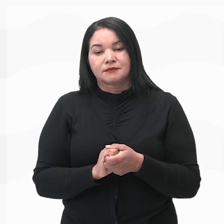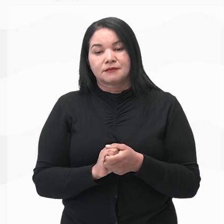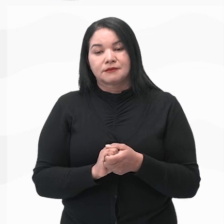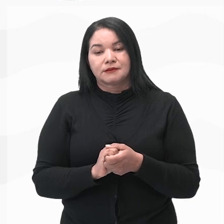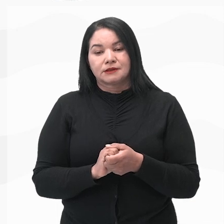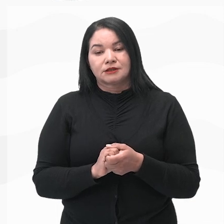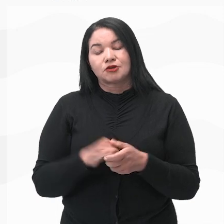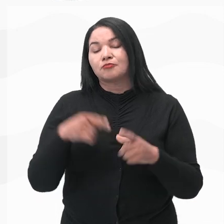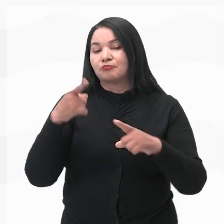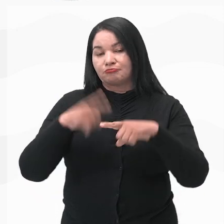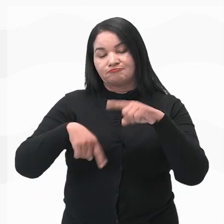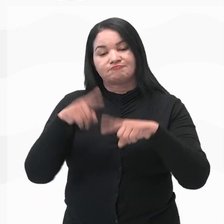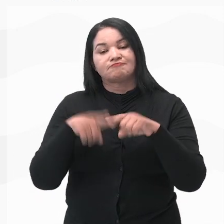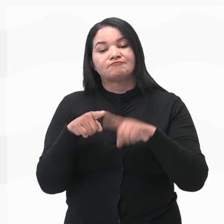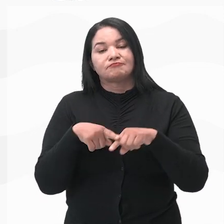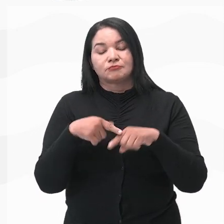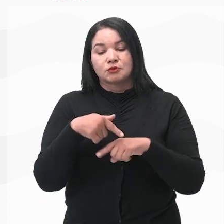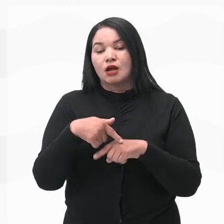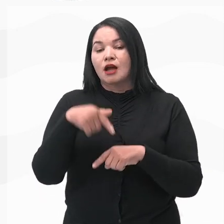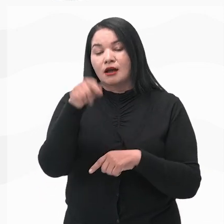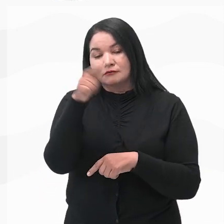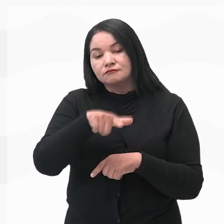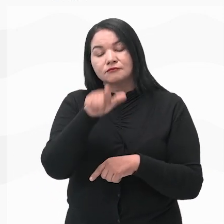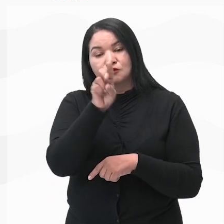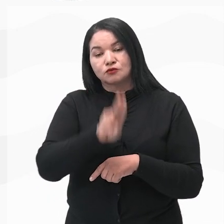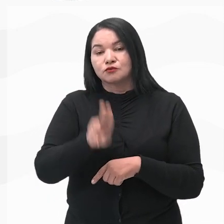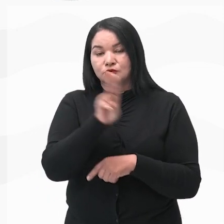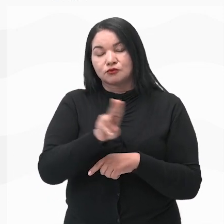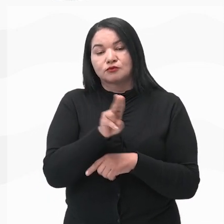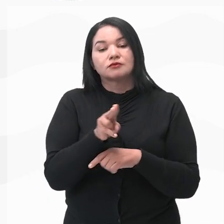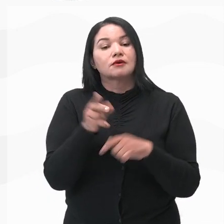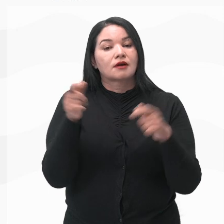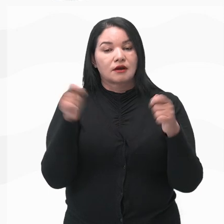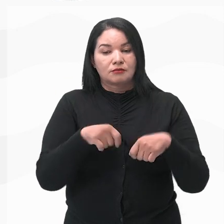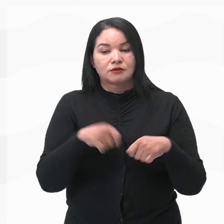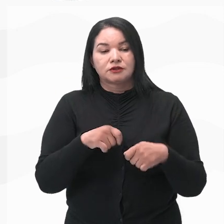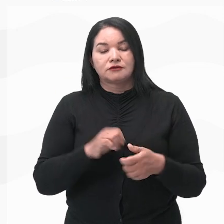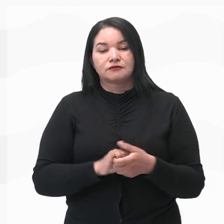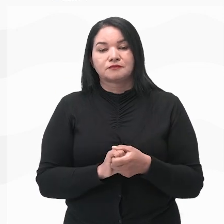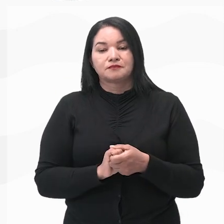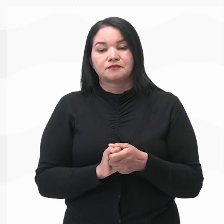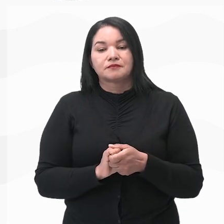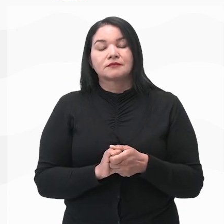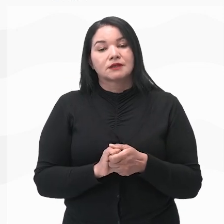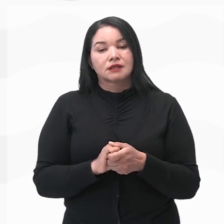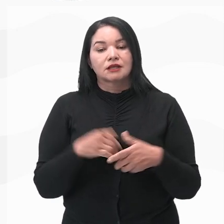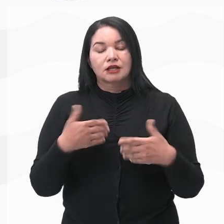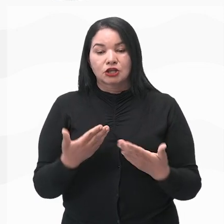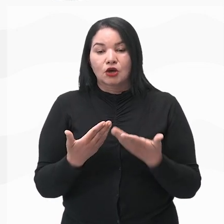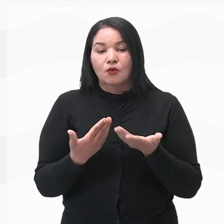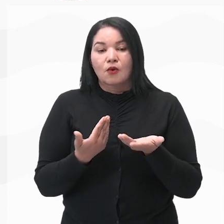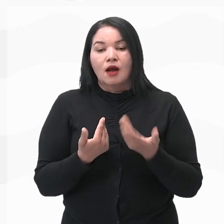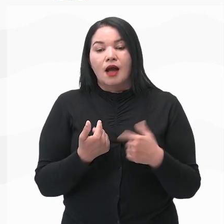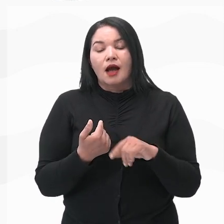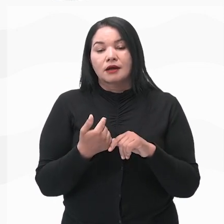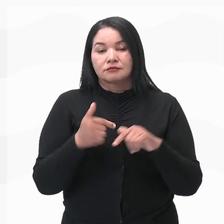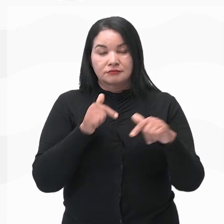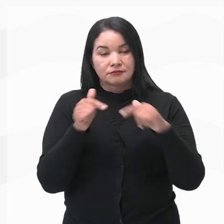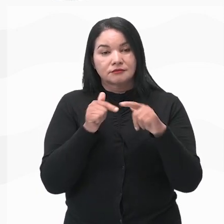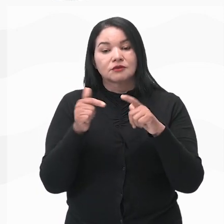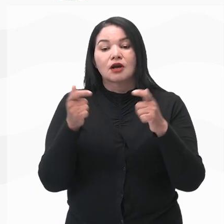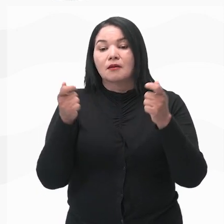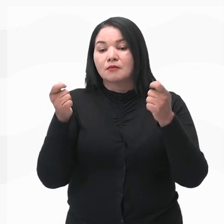ser reaproveitado. Essa prática, né, conhecida como transformação do